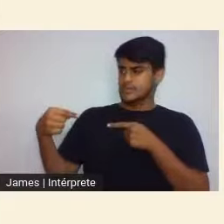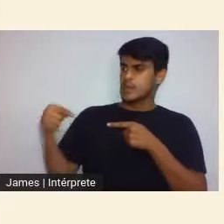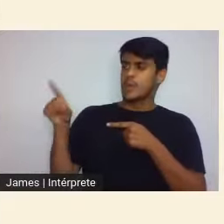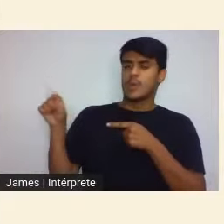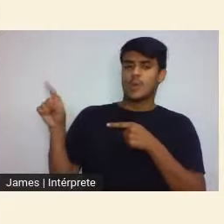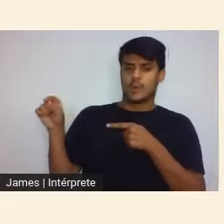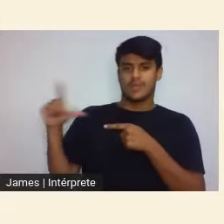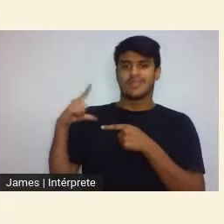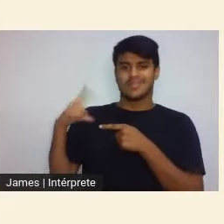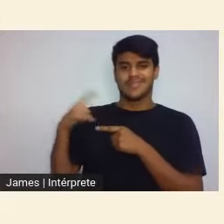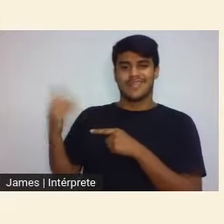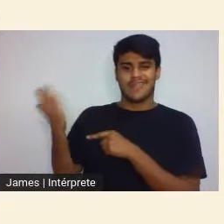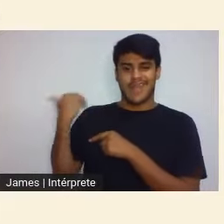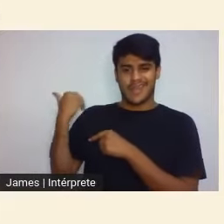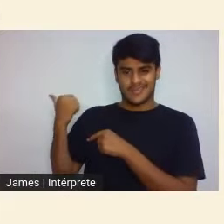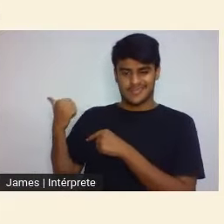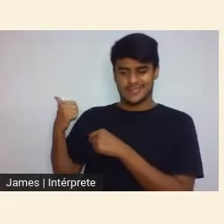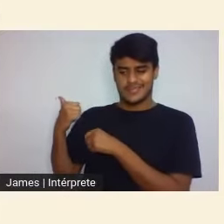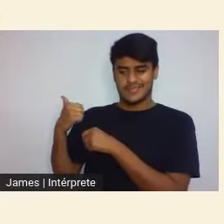precederam